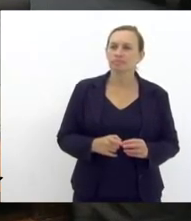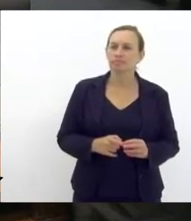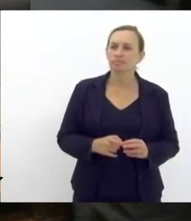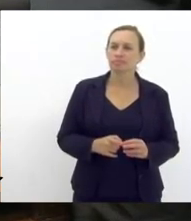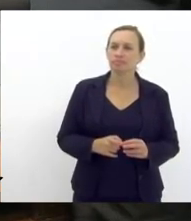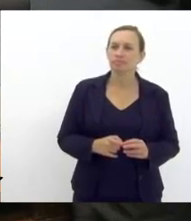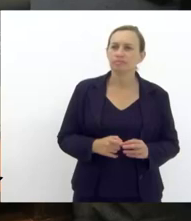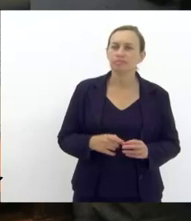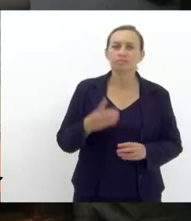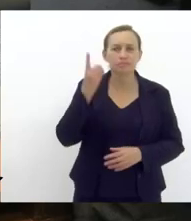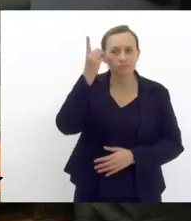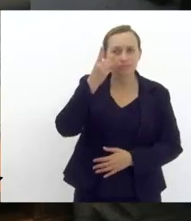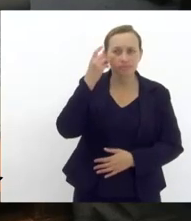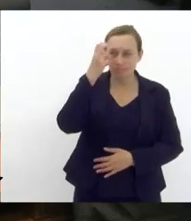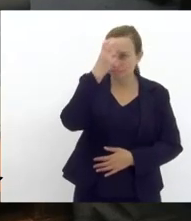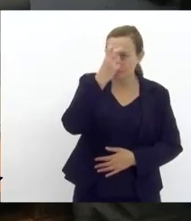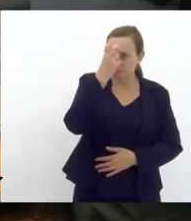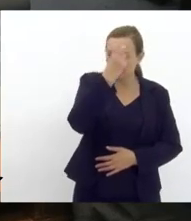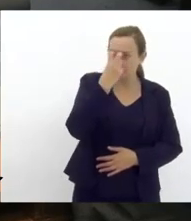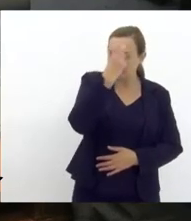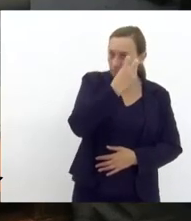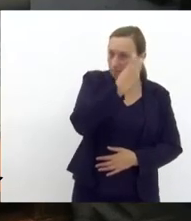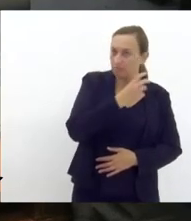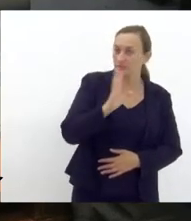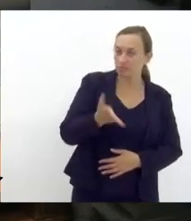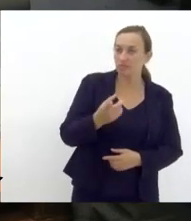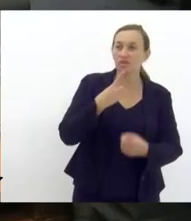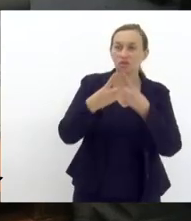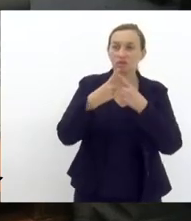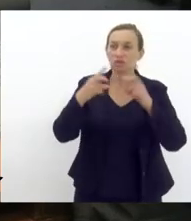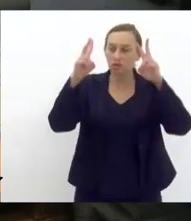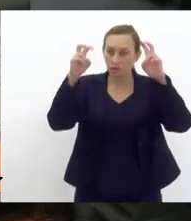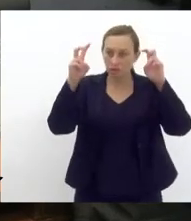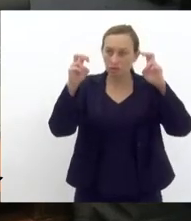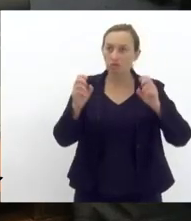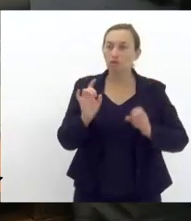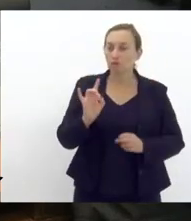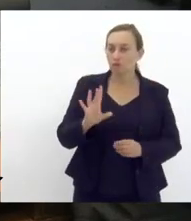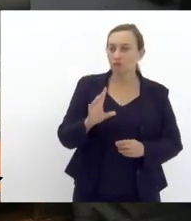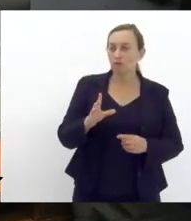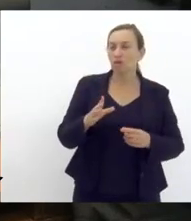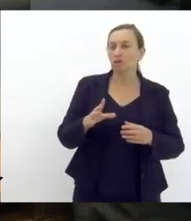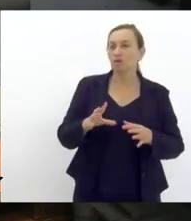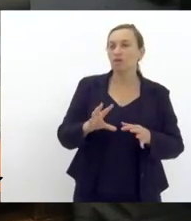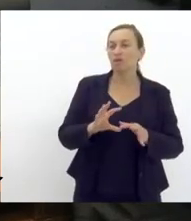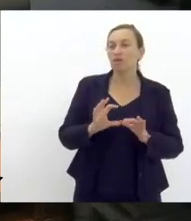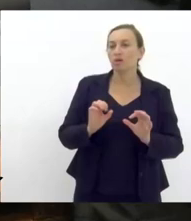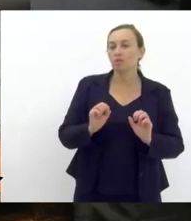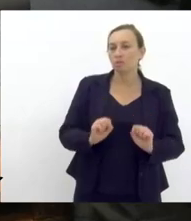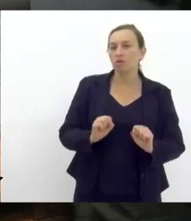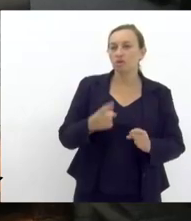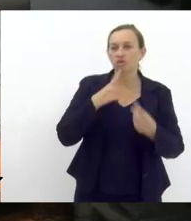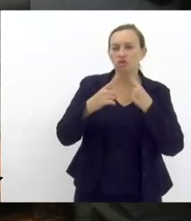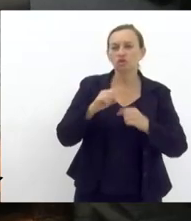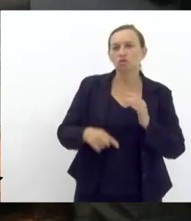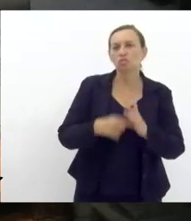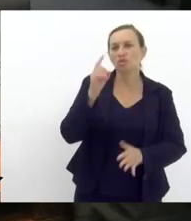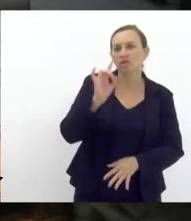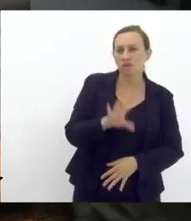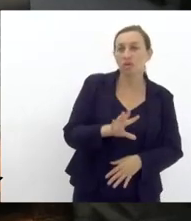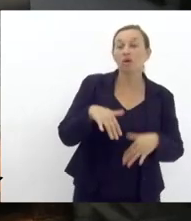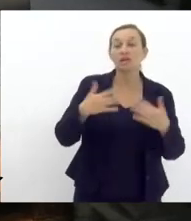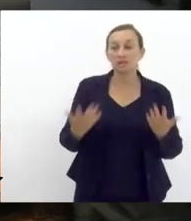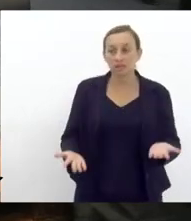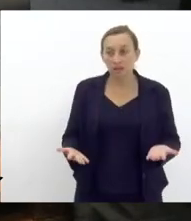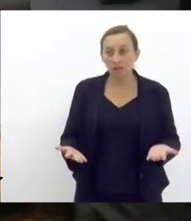deputada Verônica como vossa excelência já discutiu a matéria só é permitido discutir a matéria uma só vez Então